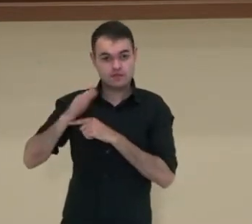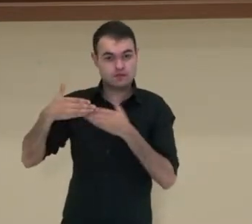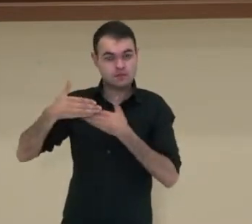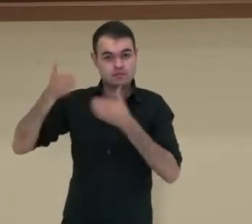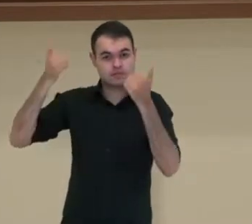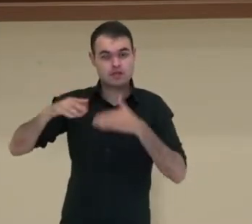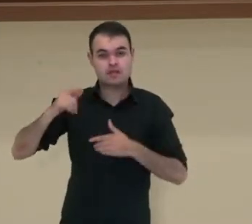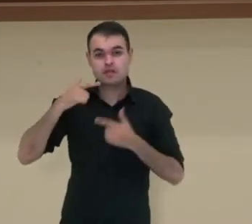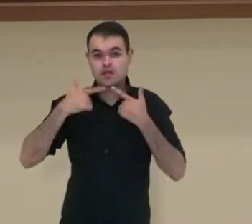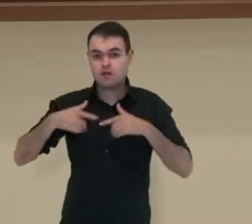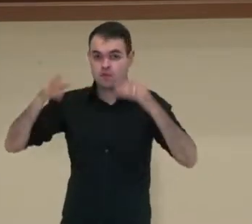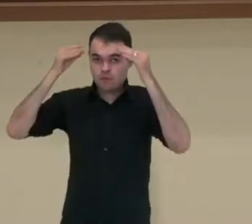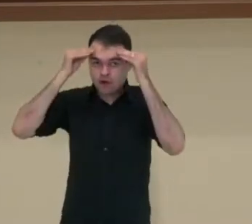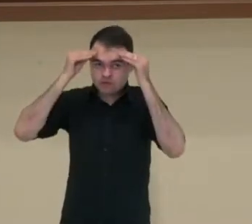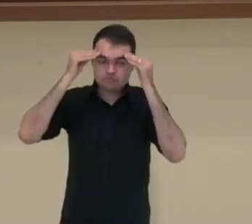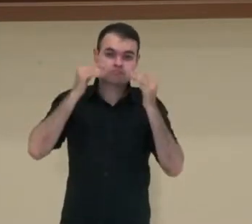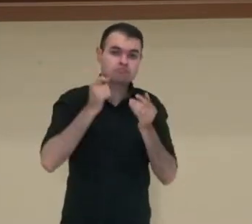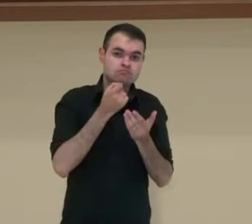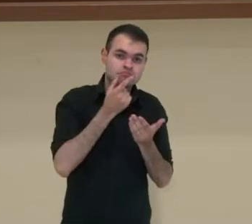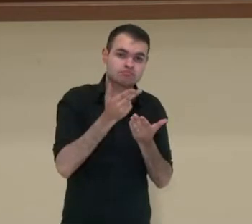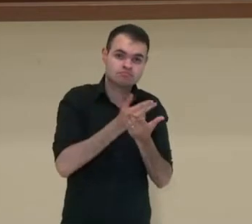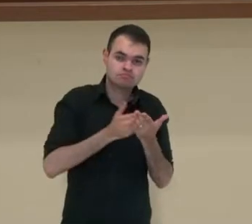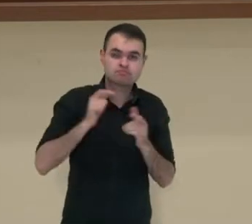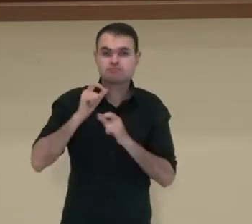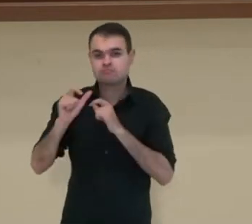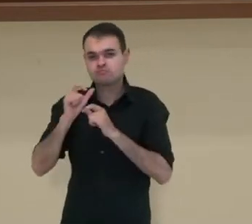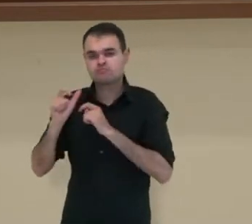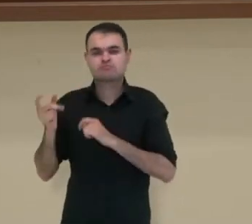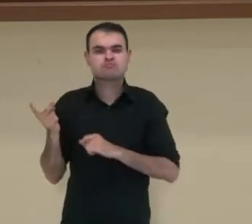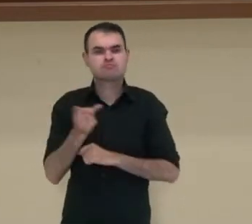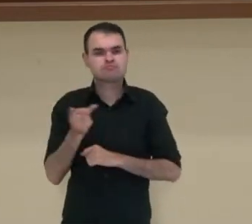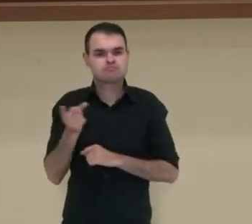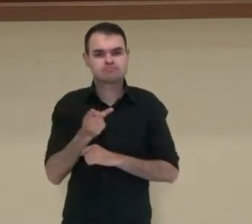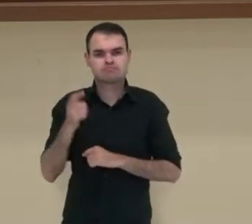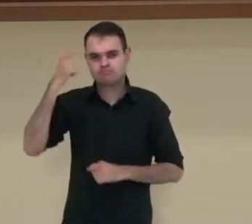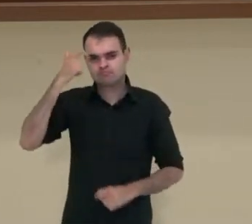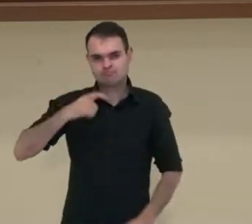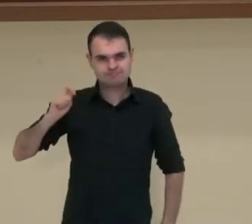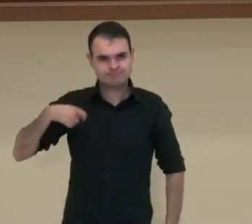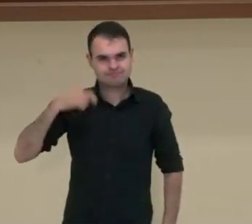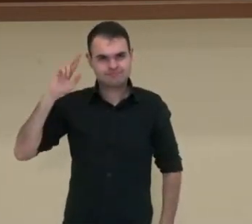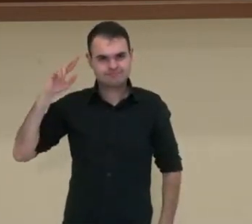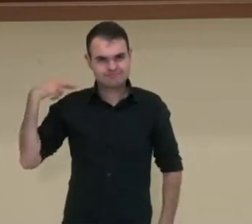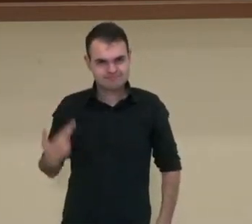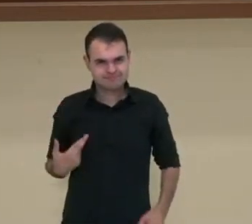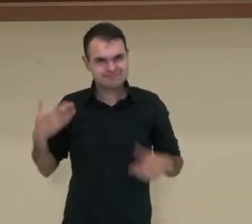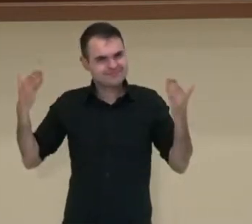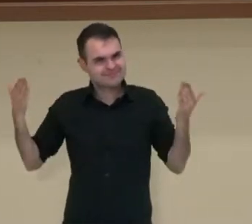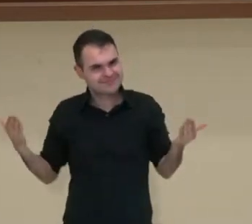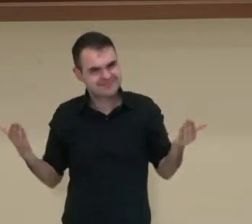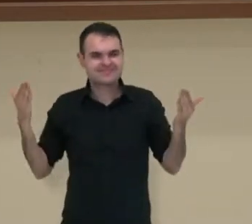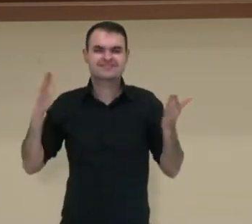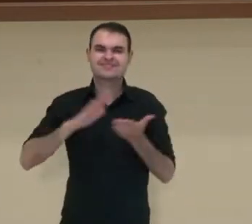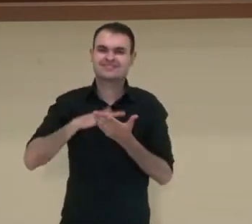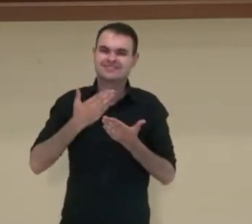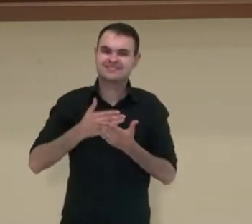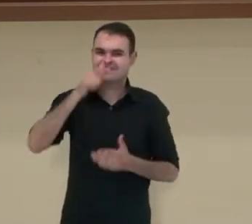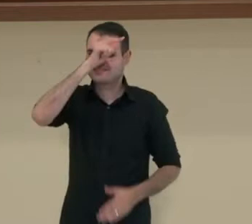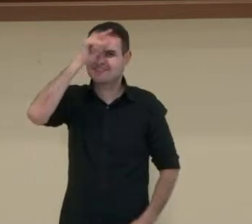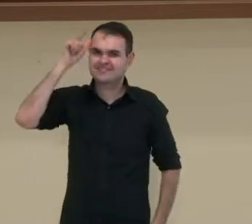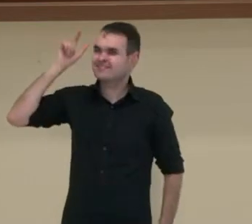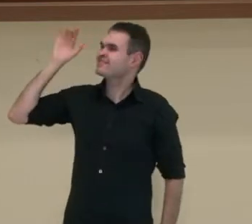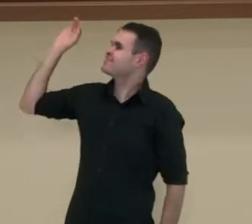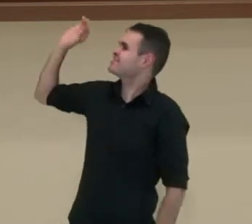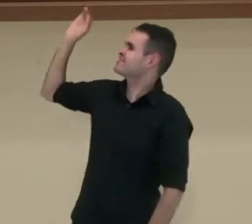falar sobre a linguagem do Cartoon e das histórias em quadrinhos próprio Edinéia aí com vocês e nós querida entendi